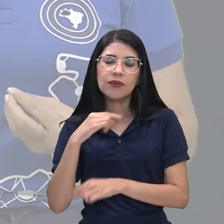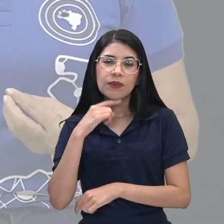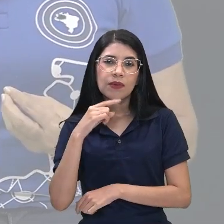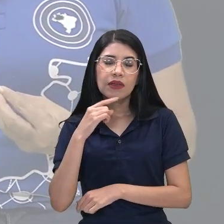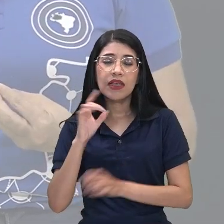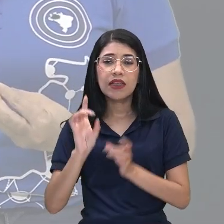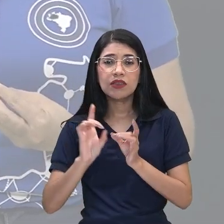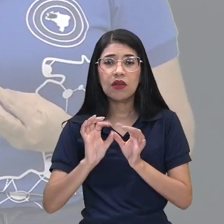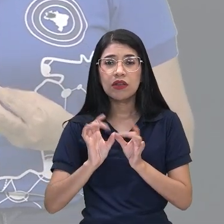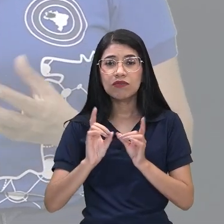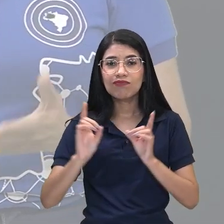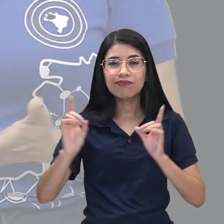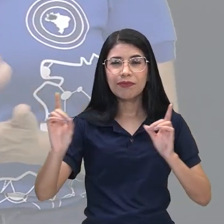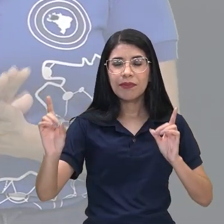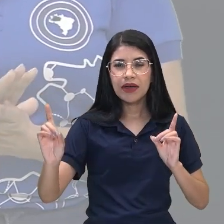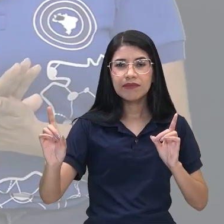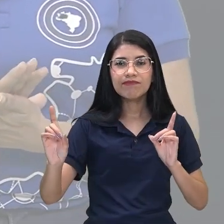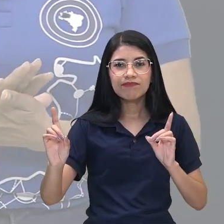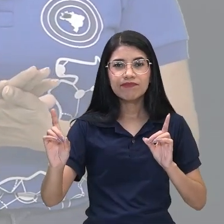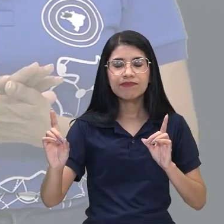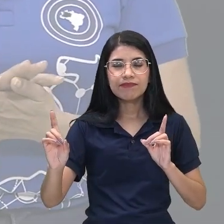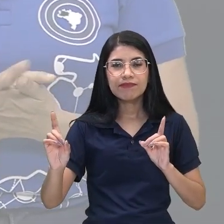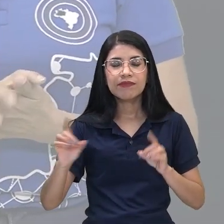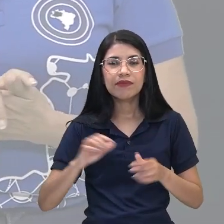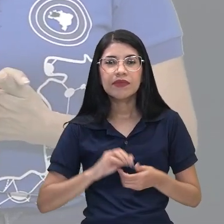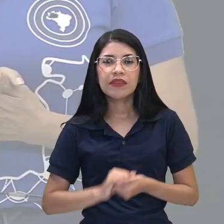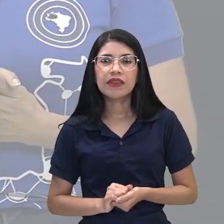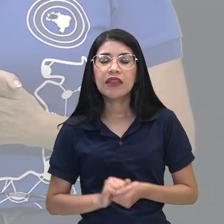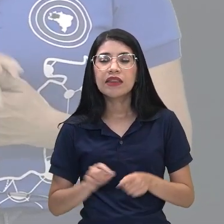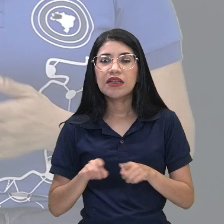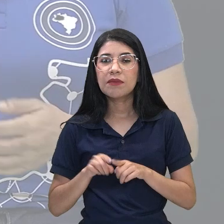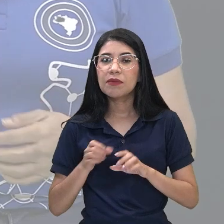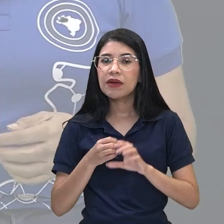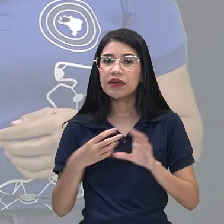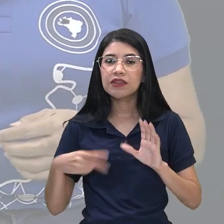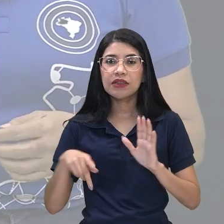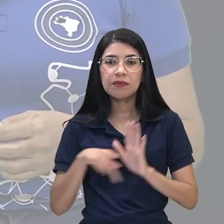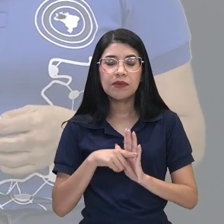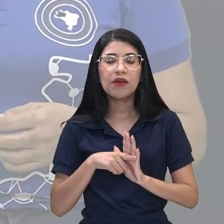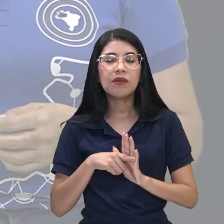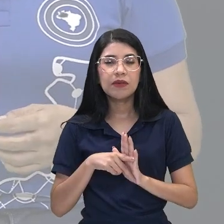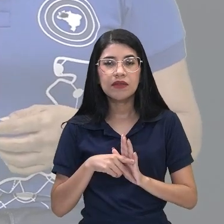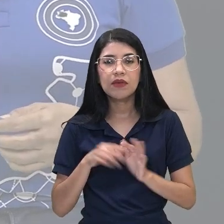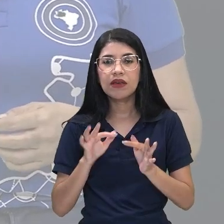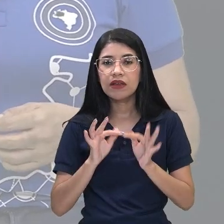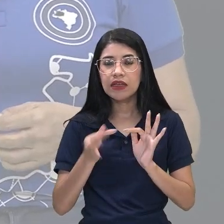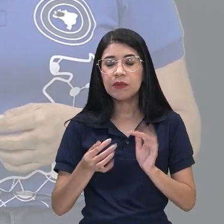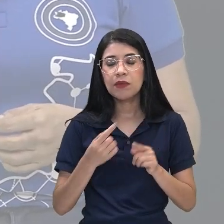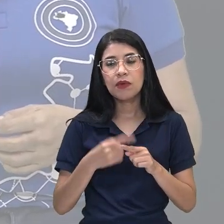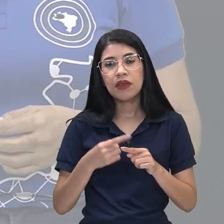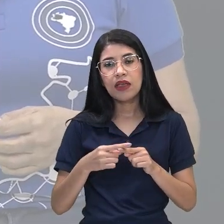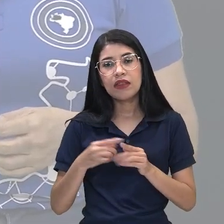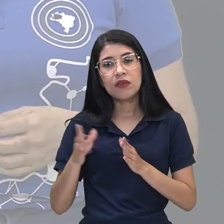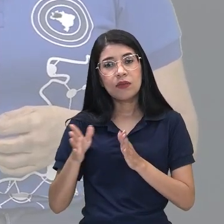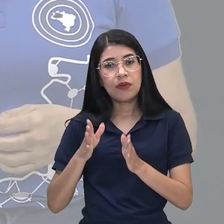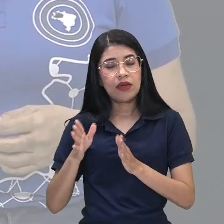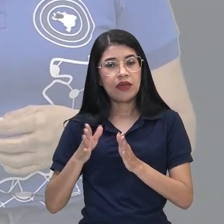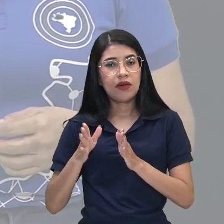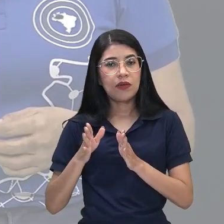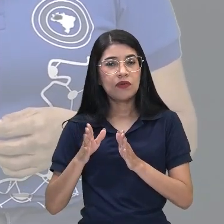à distância. Então, também é uma das características, porque você vai, em algum momento